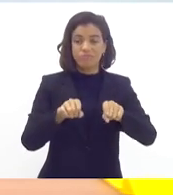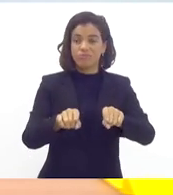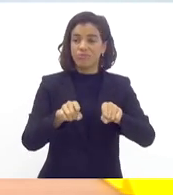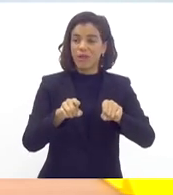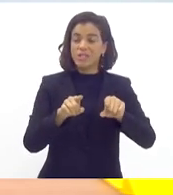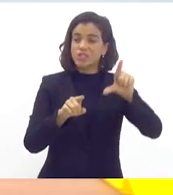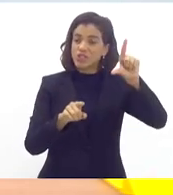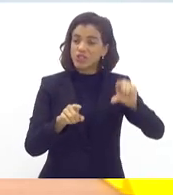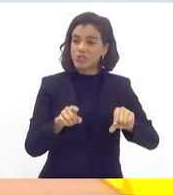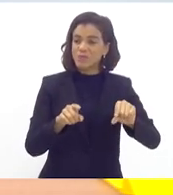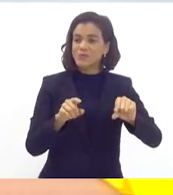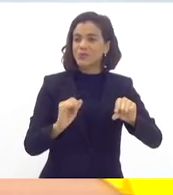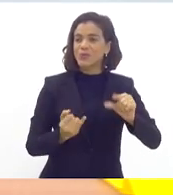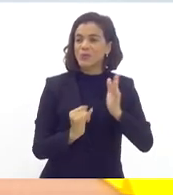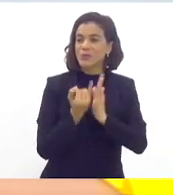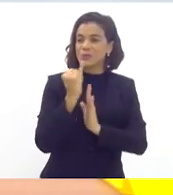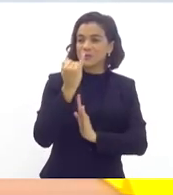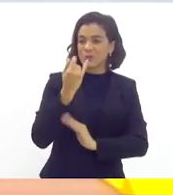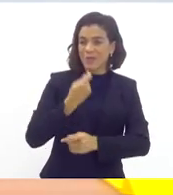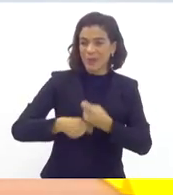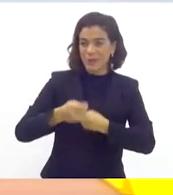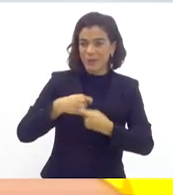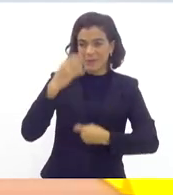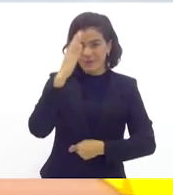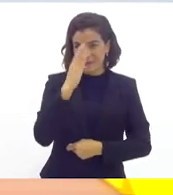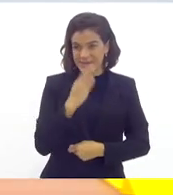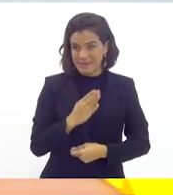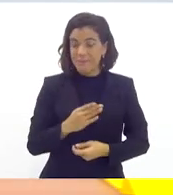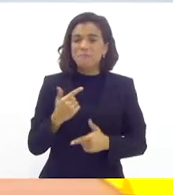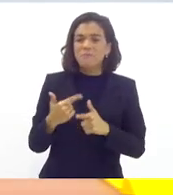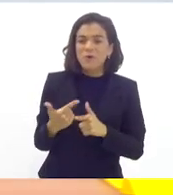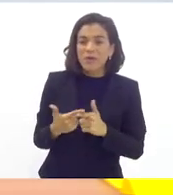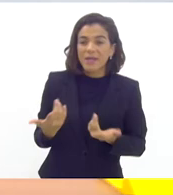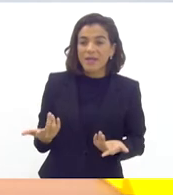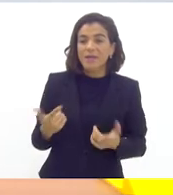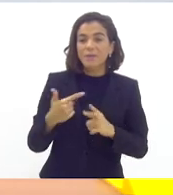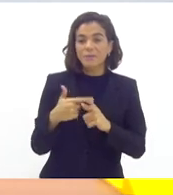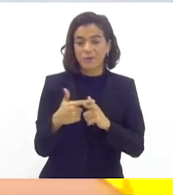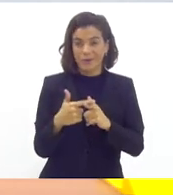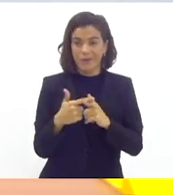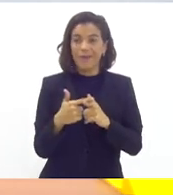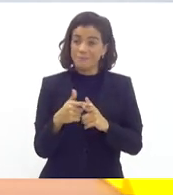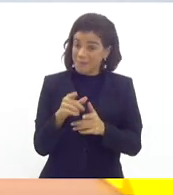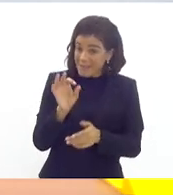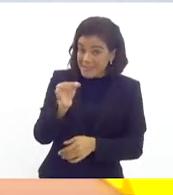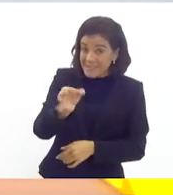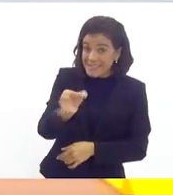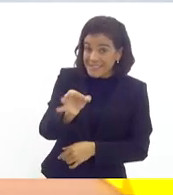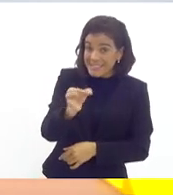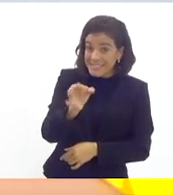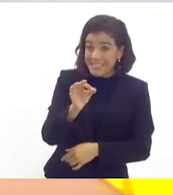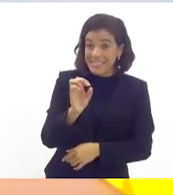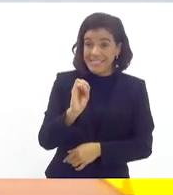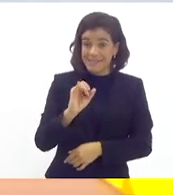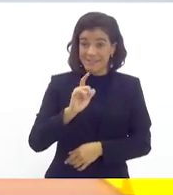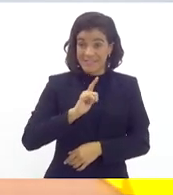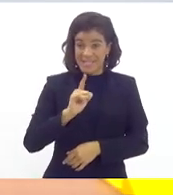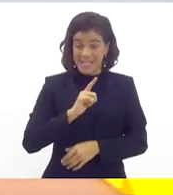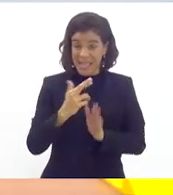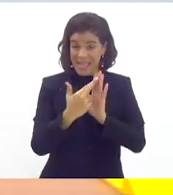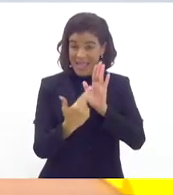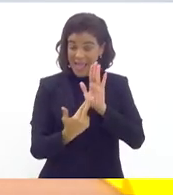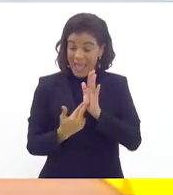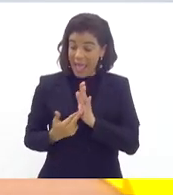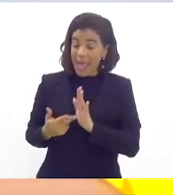juro da economia brasileira. Por quê? Porque, exatamente porque, se você tiver uma boa regra